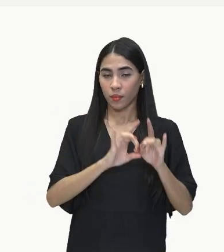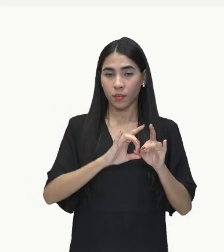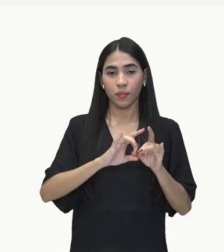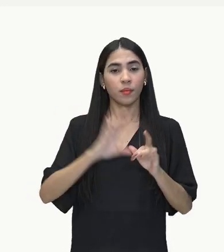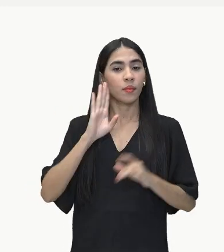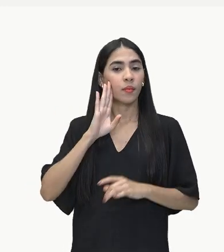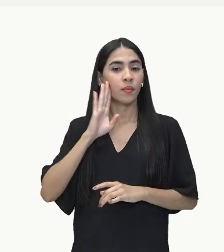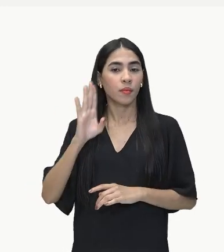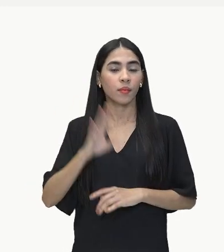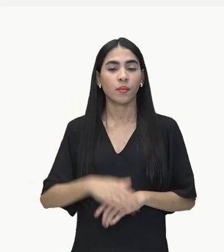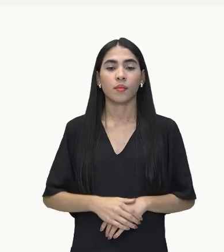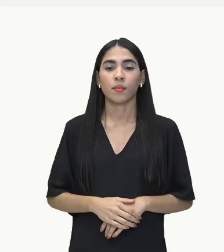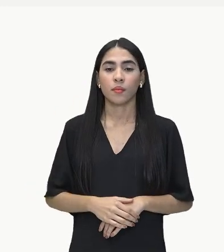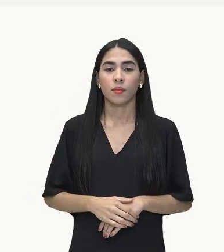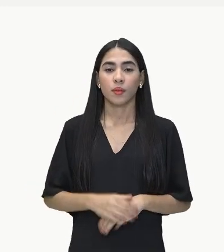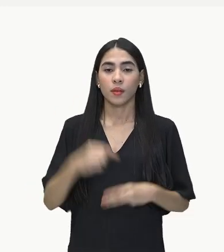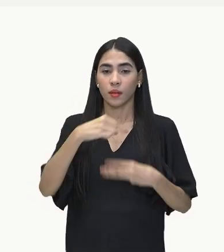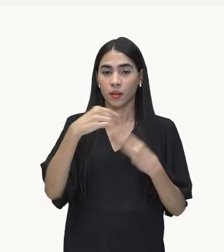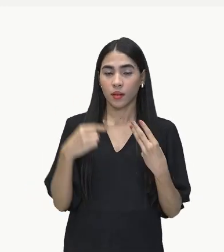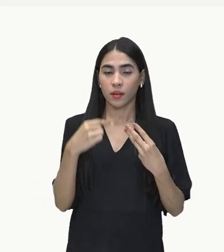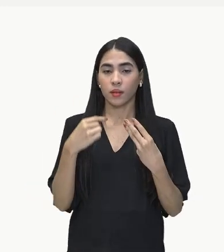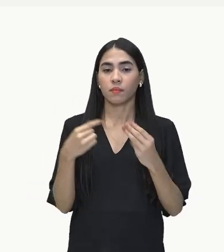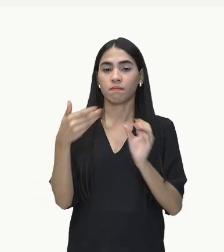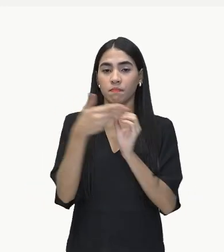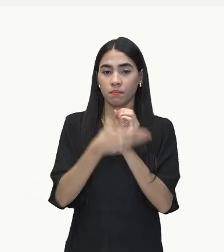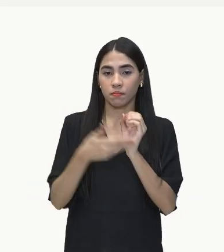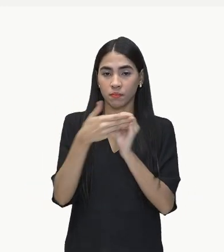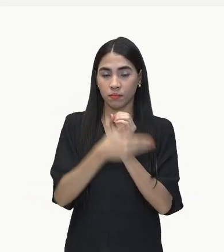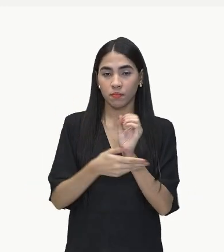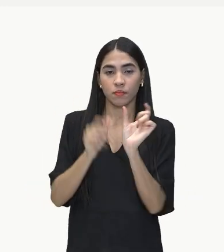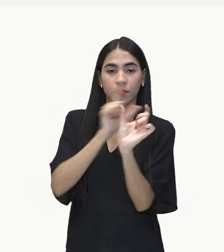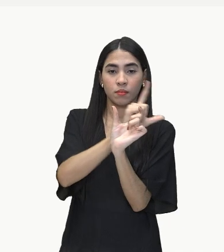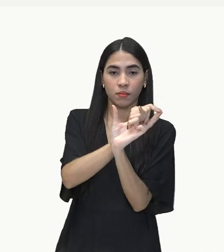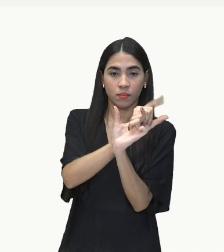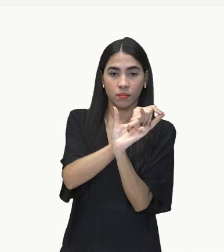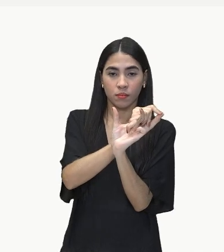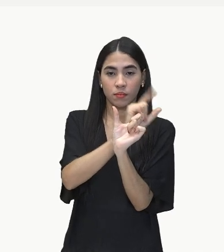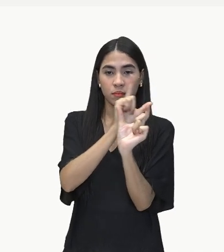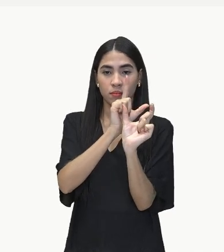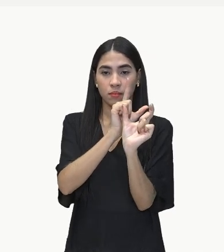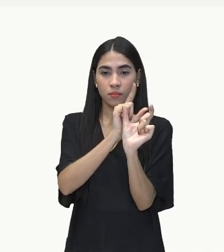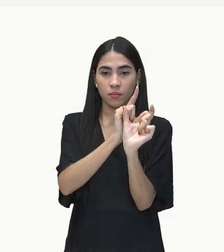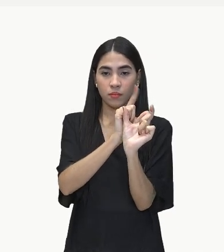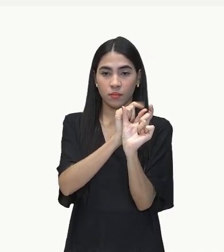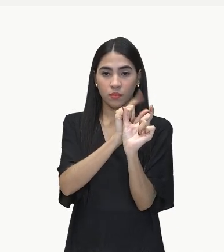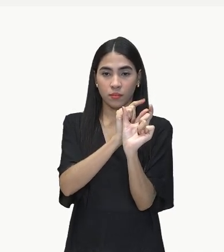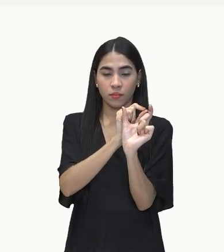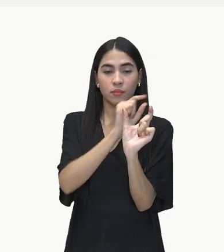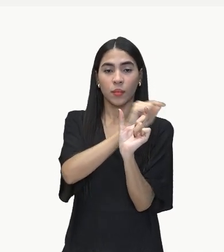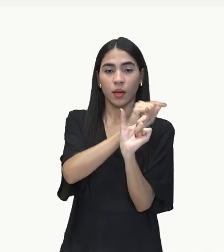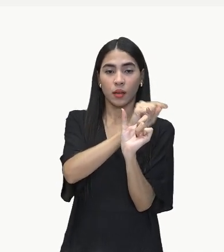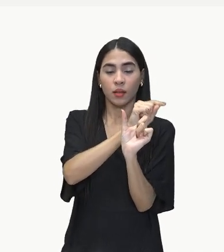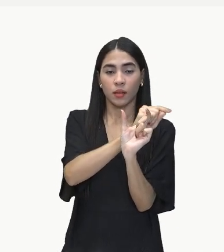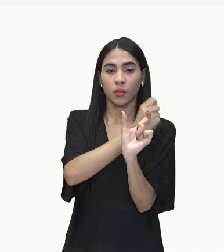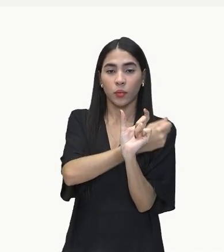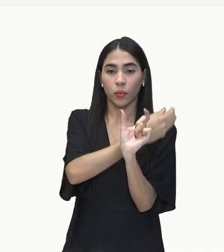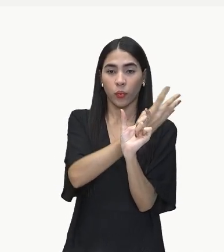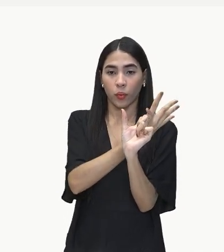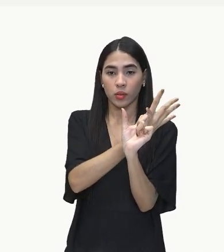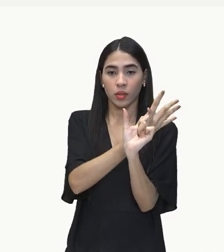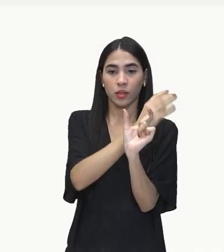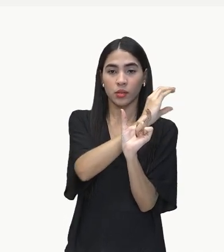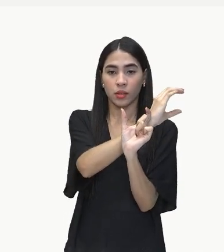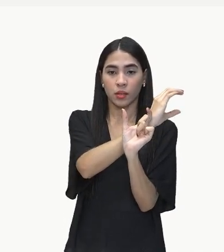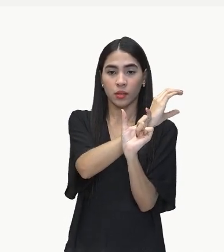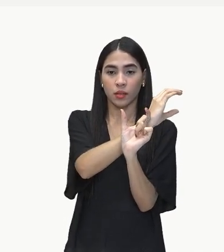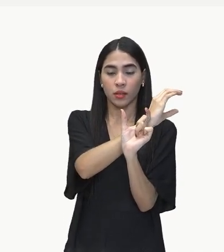principal com aquelas 3 regras básicas. O prefixo, que indica a quantidade de